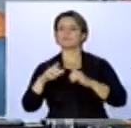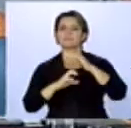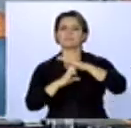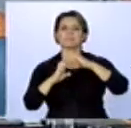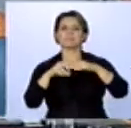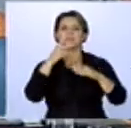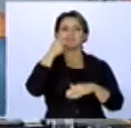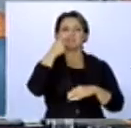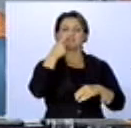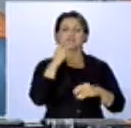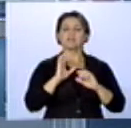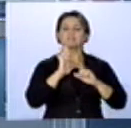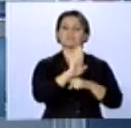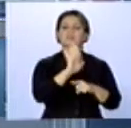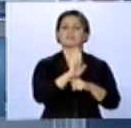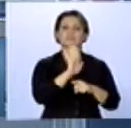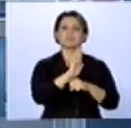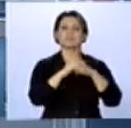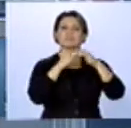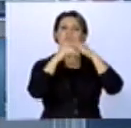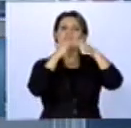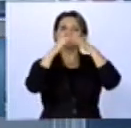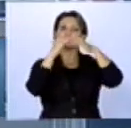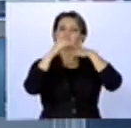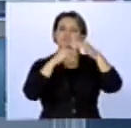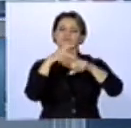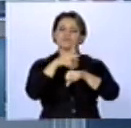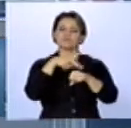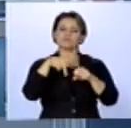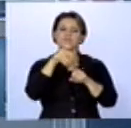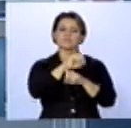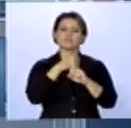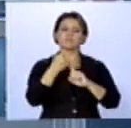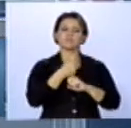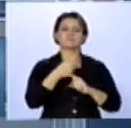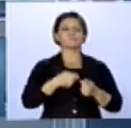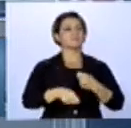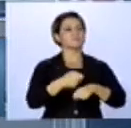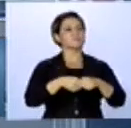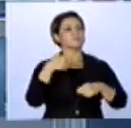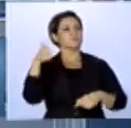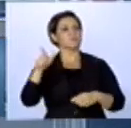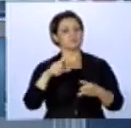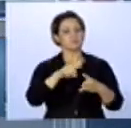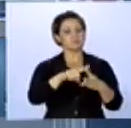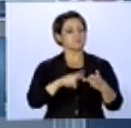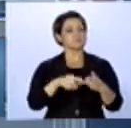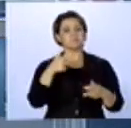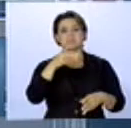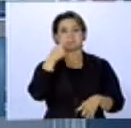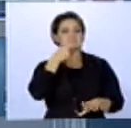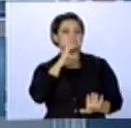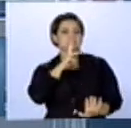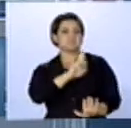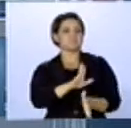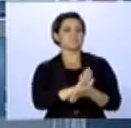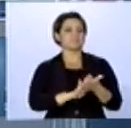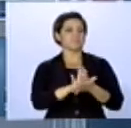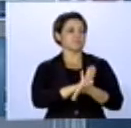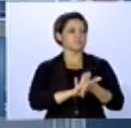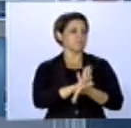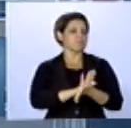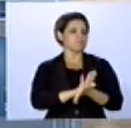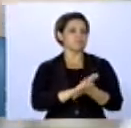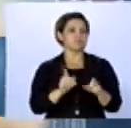as doações são em prol da democracia e do desenvolvimento econômico e social uma terceira empresa não respondeu a pergunta e disse meramente